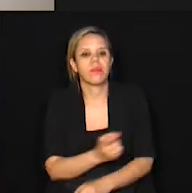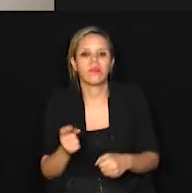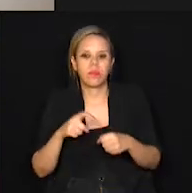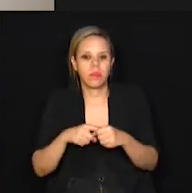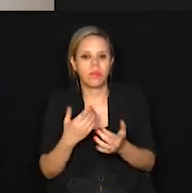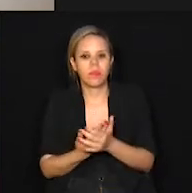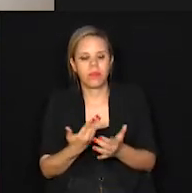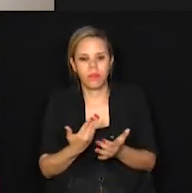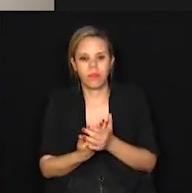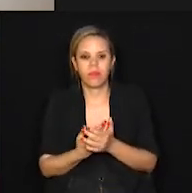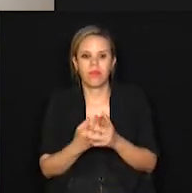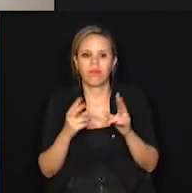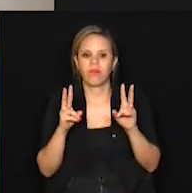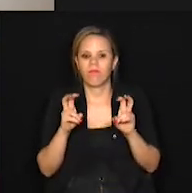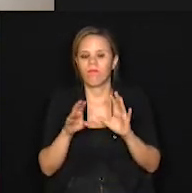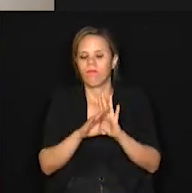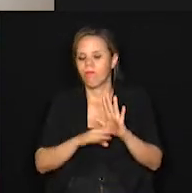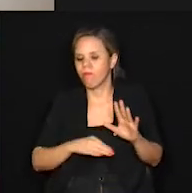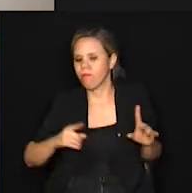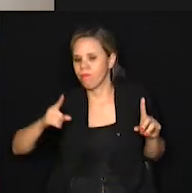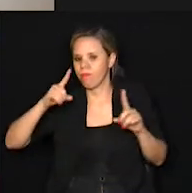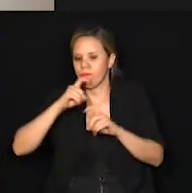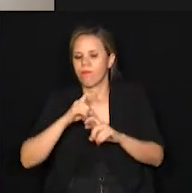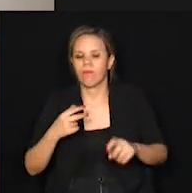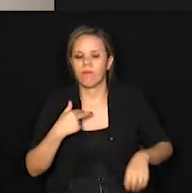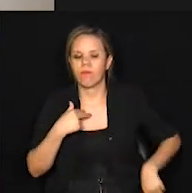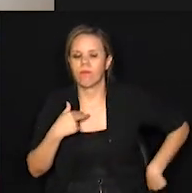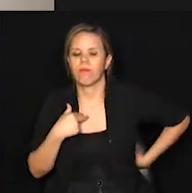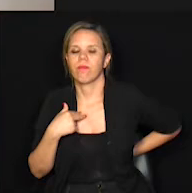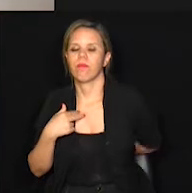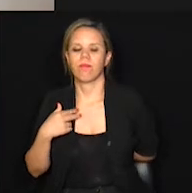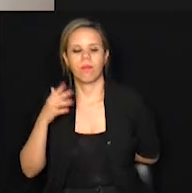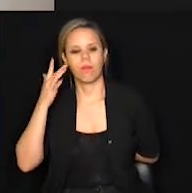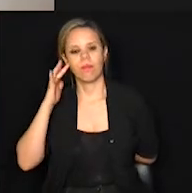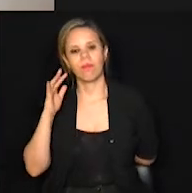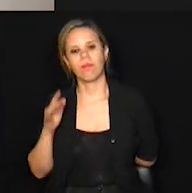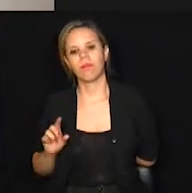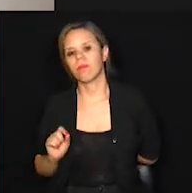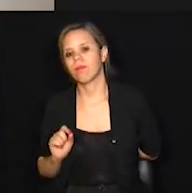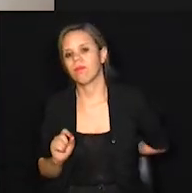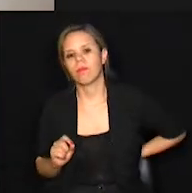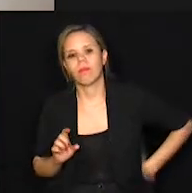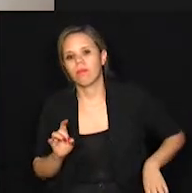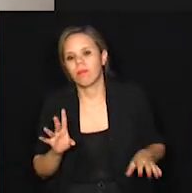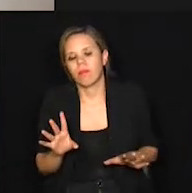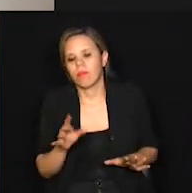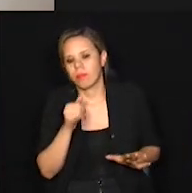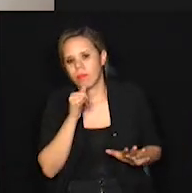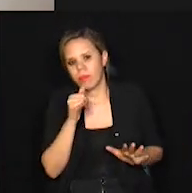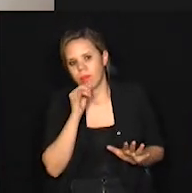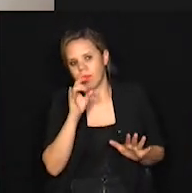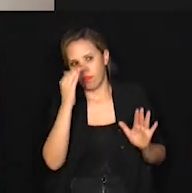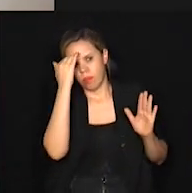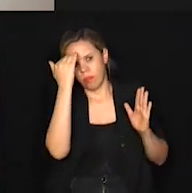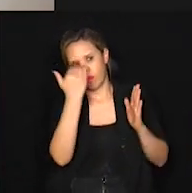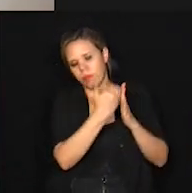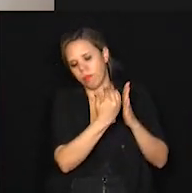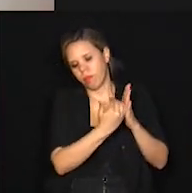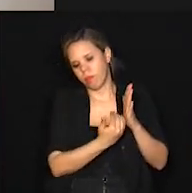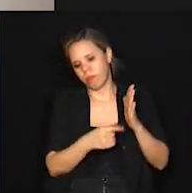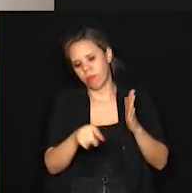muito delicado, e ele não pode ser tratado apenas como uma diretriz de procedimentos que você vai